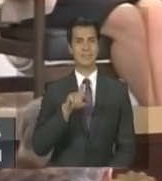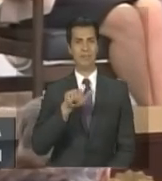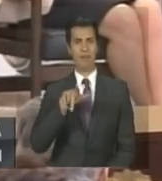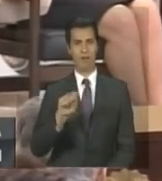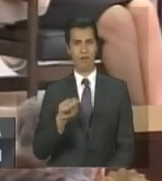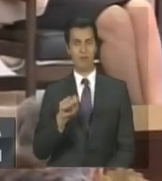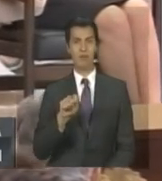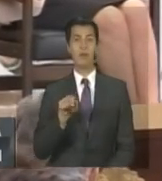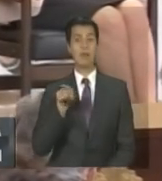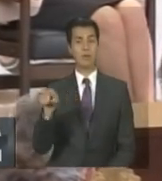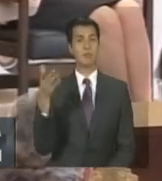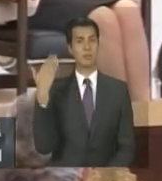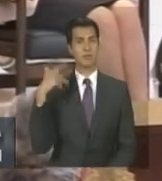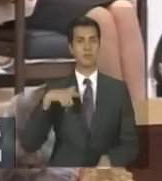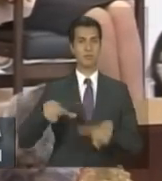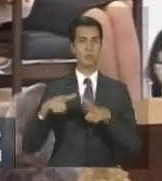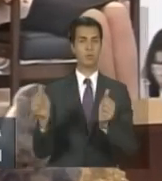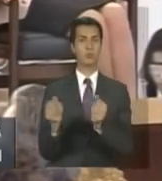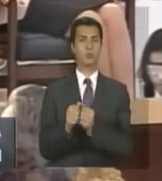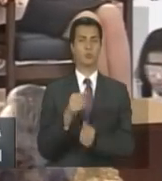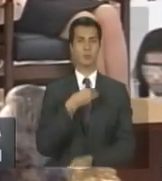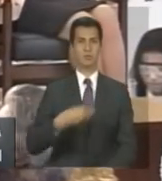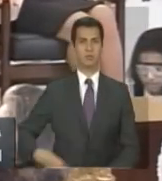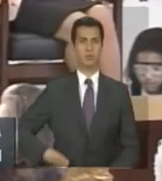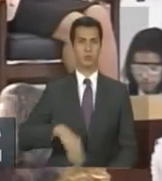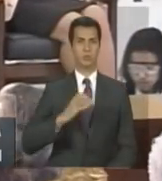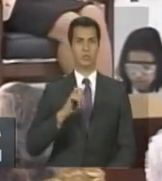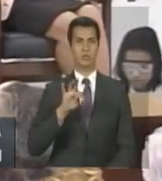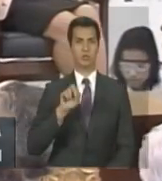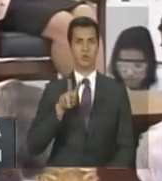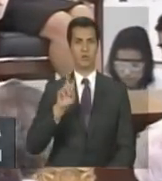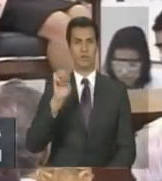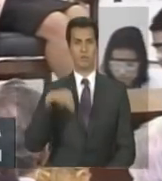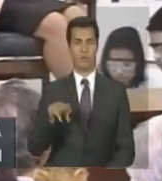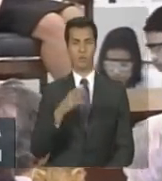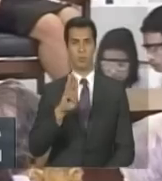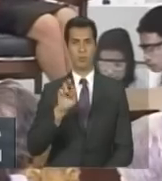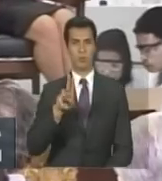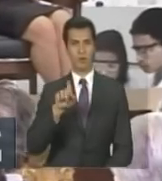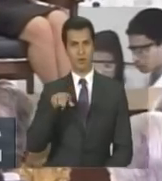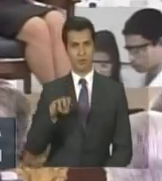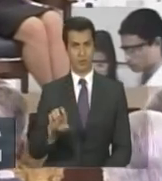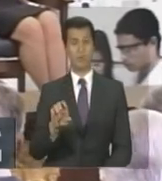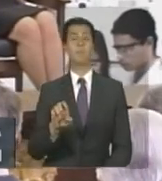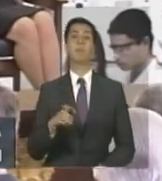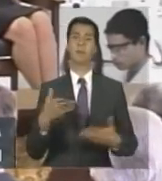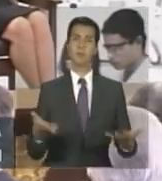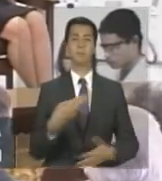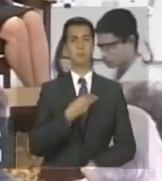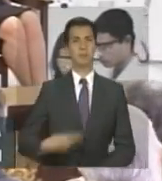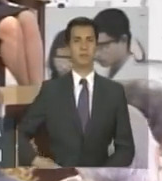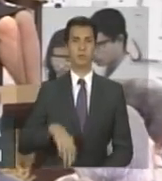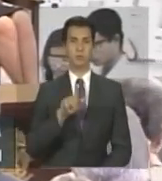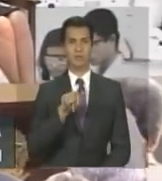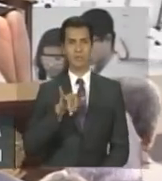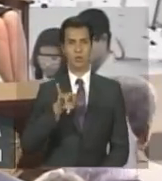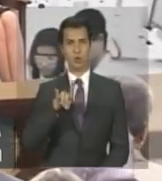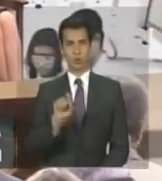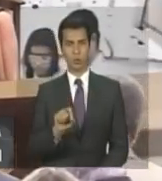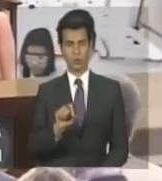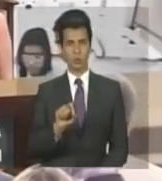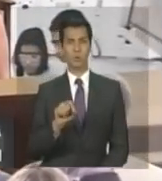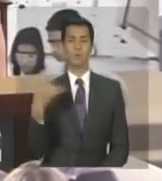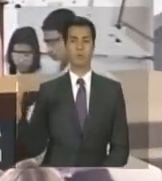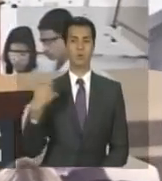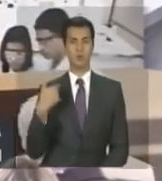E eu fui incumbido pelo ministro Guido Mantega de tratar de uma lei que passou a ser conhecida